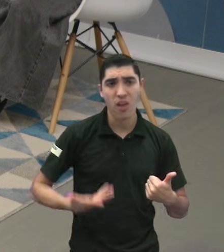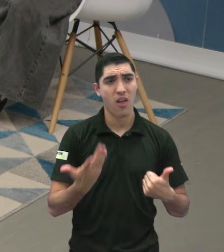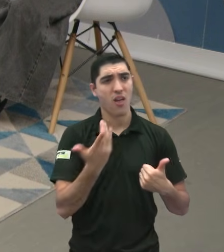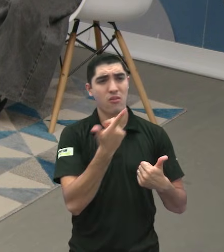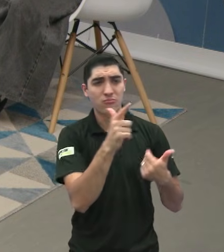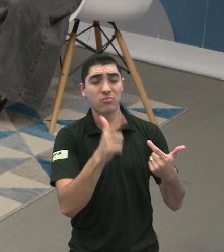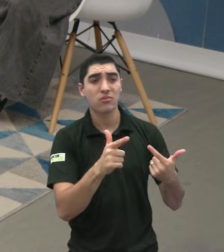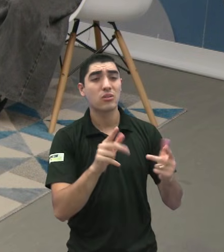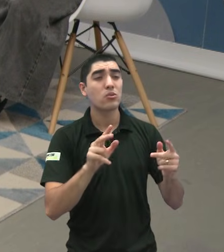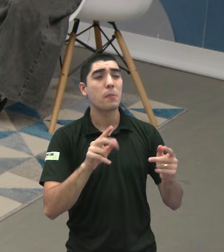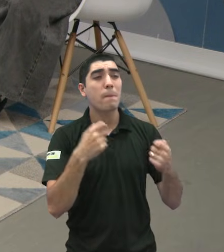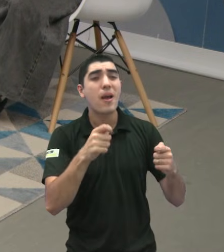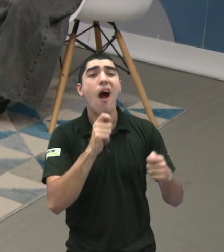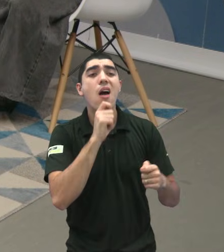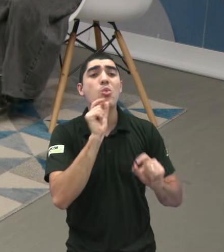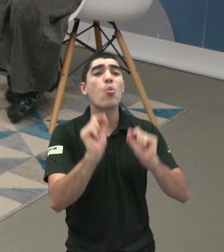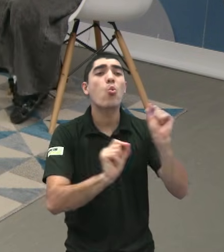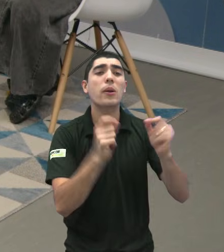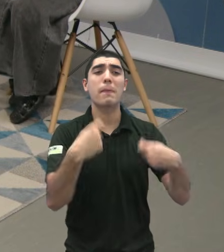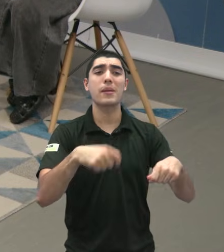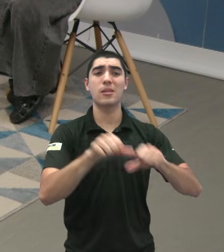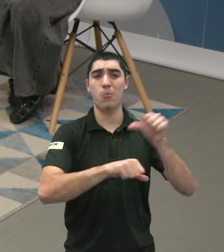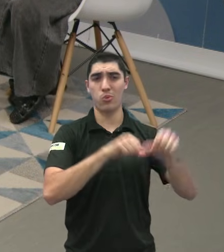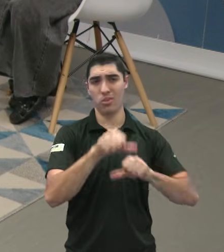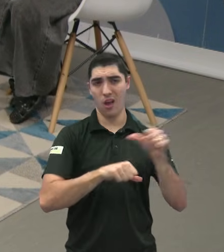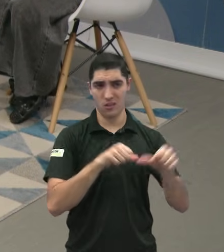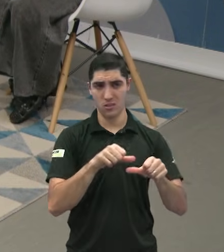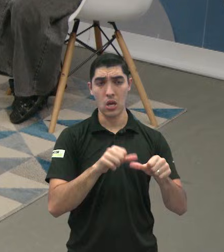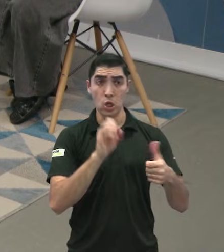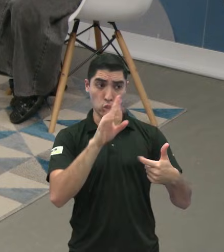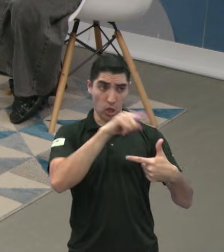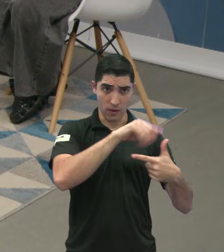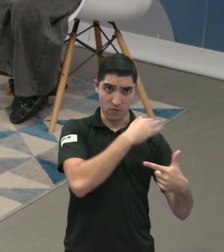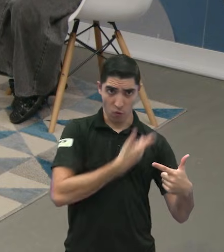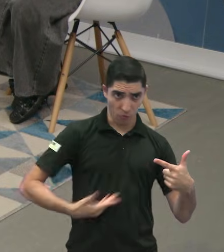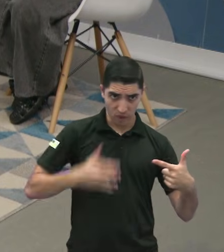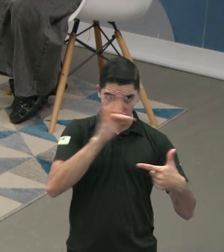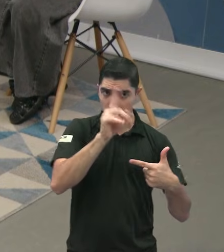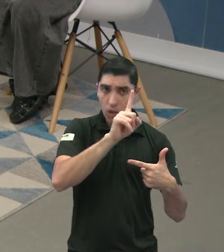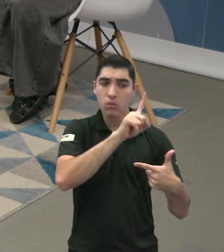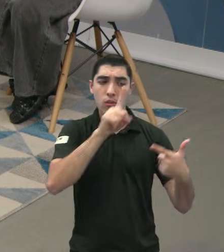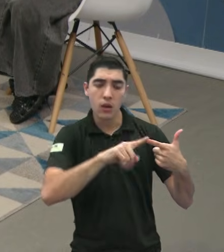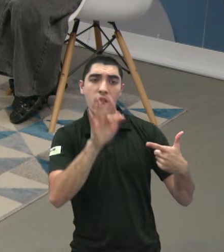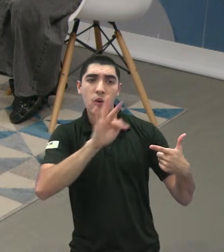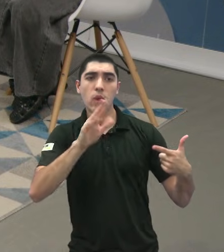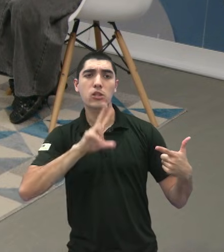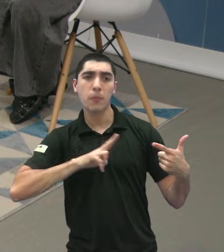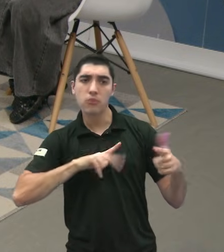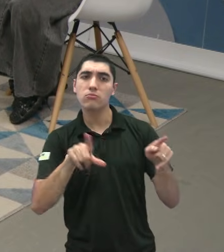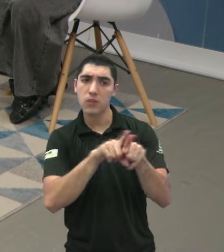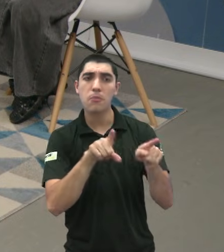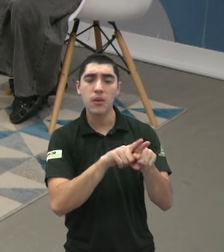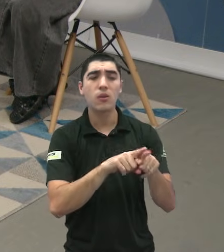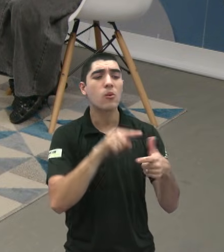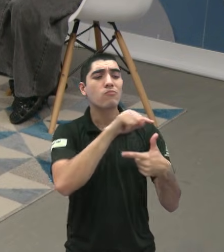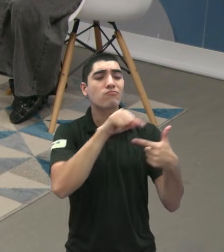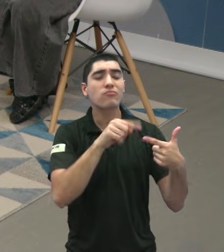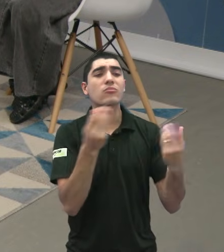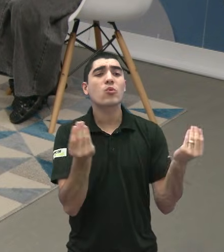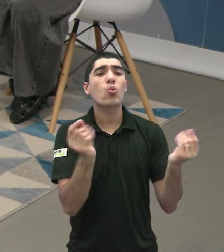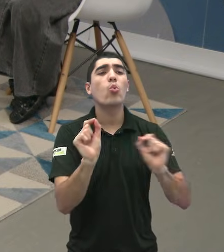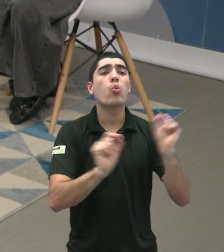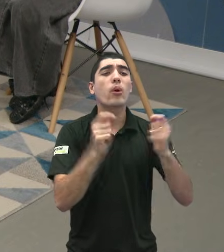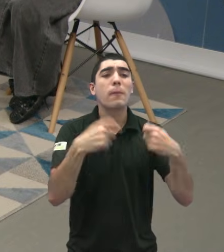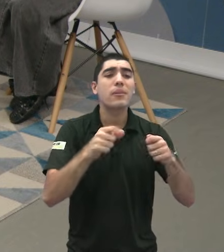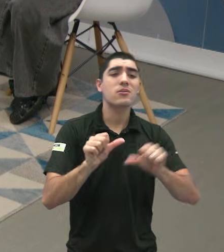relação às políticas, né? Não só a universidade pública, mas faculdades em geral, né? Os ensino superior. As políticas públicas, o que